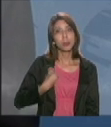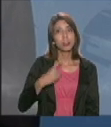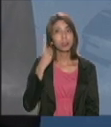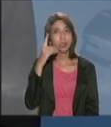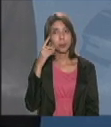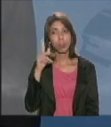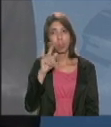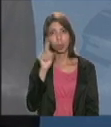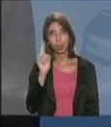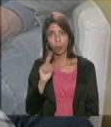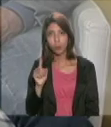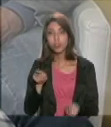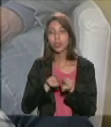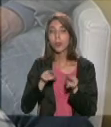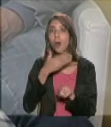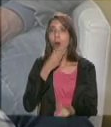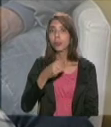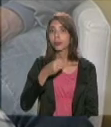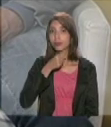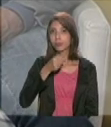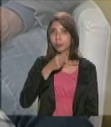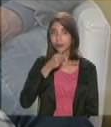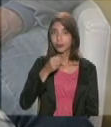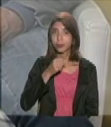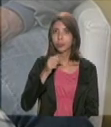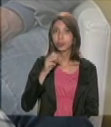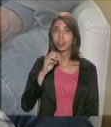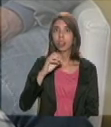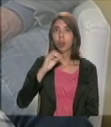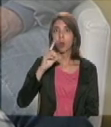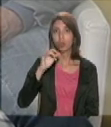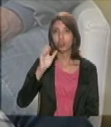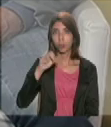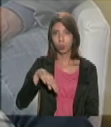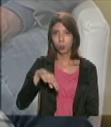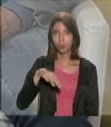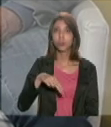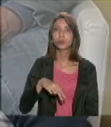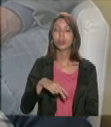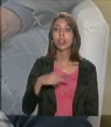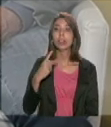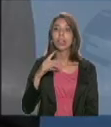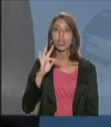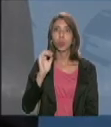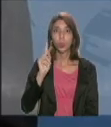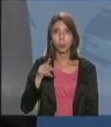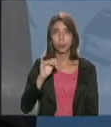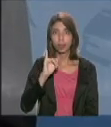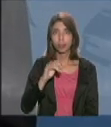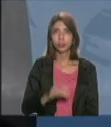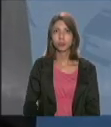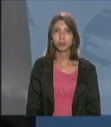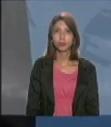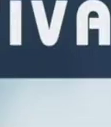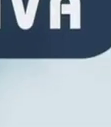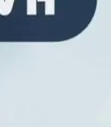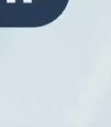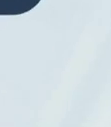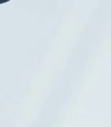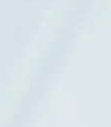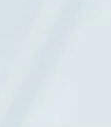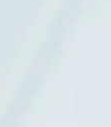com as presenças do deputado Luiz Paulo e do narrador esportivo, jornalista Odilon Júnior, da Super Rádio Tupi.